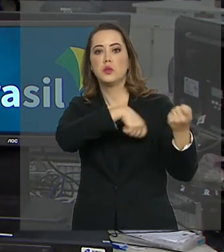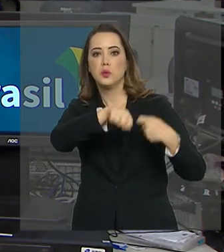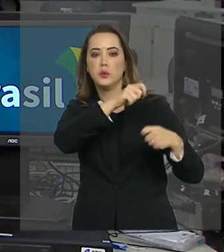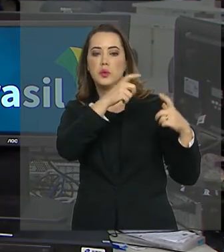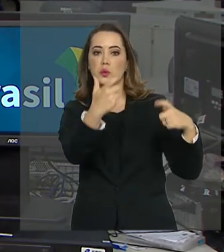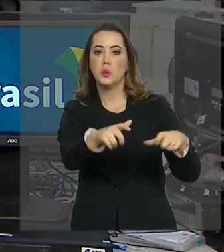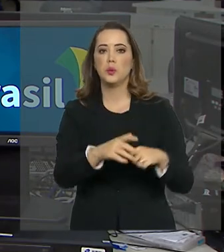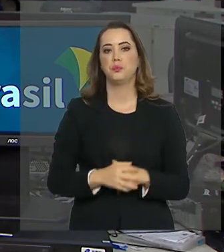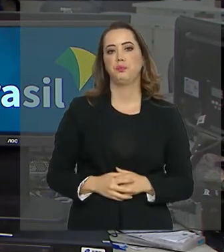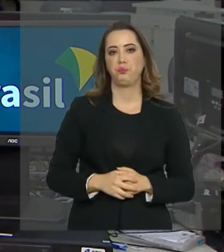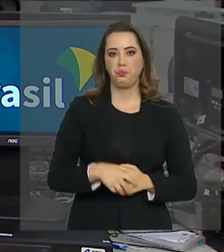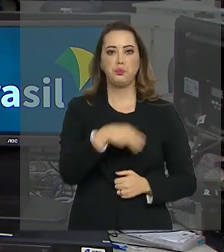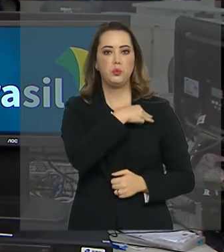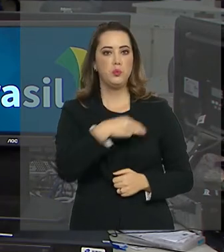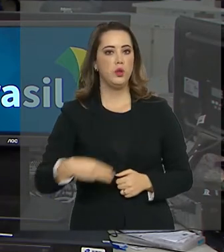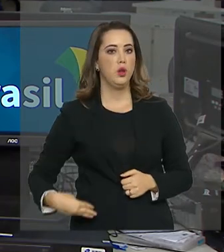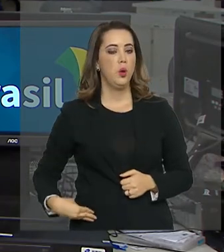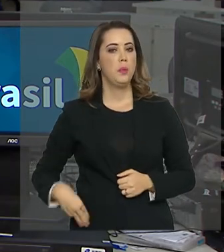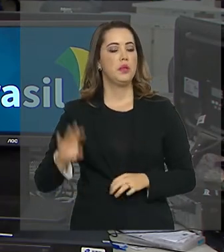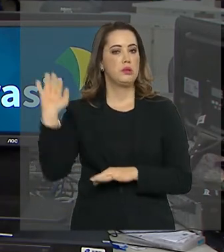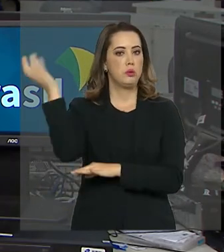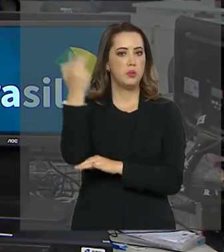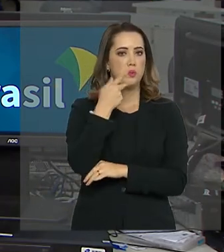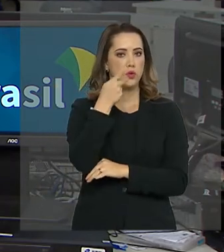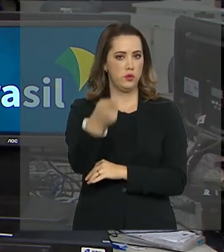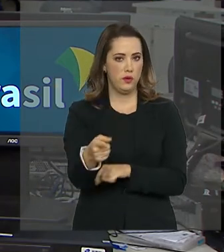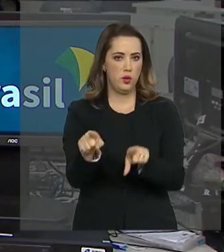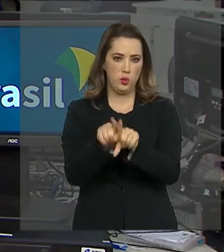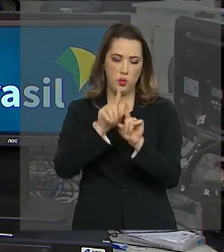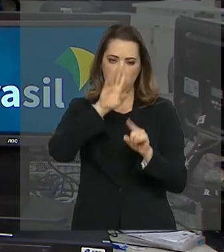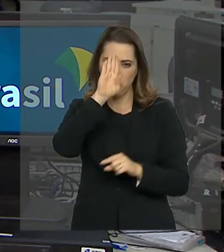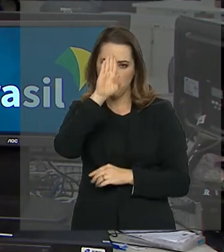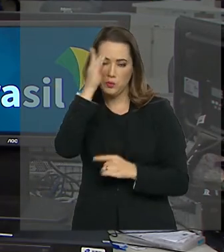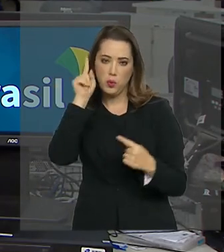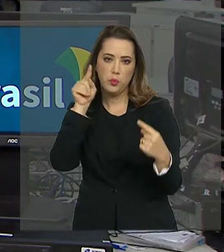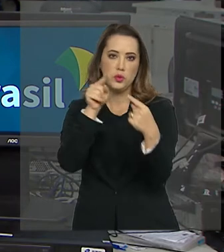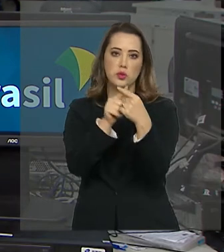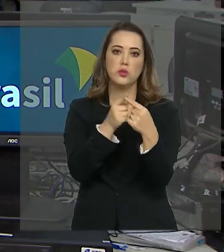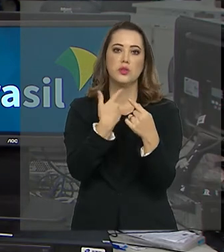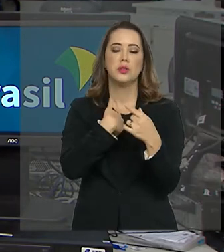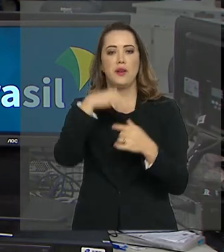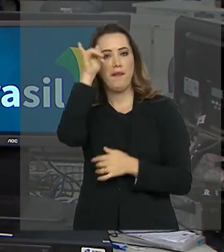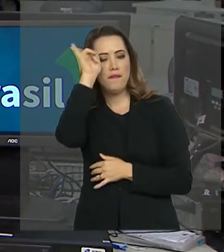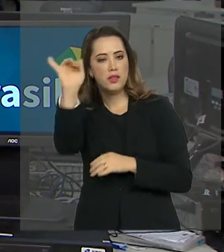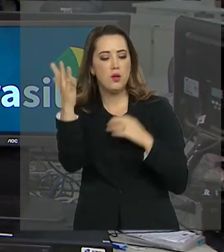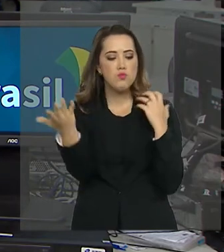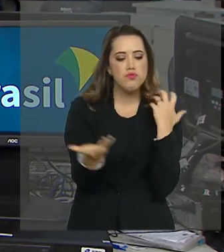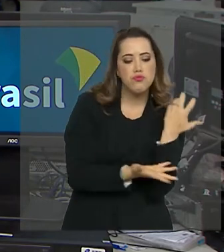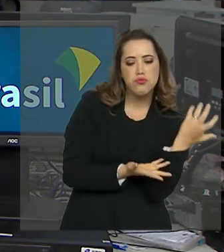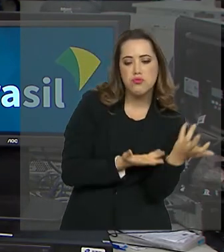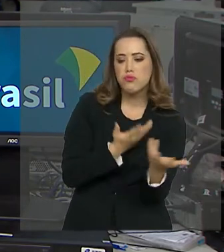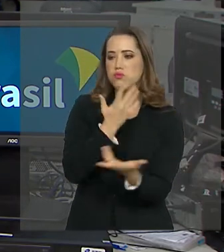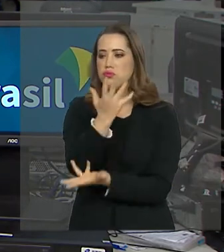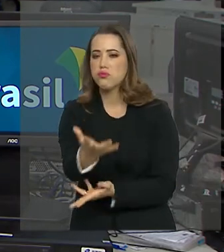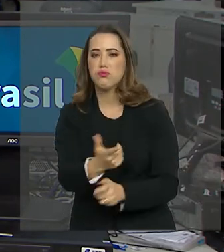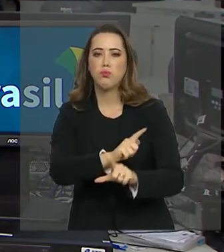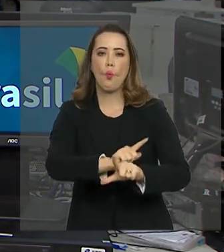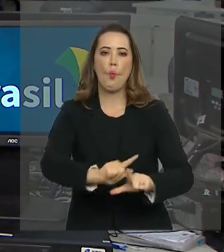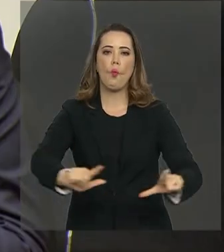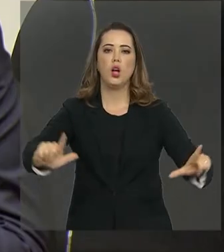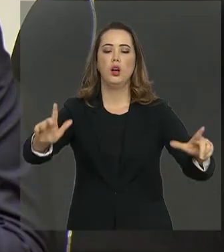da região. O ministro Ricardo Salles destacou que o principal objetivo é combater o desmatamento ilegal.